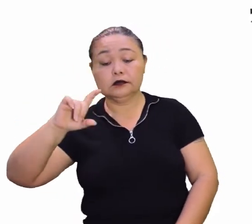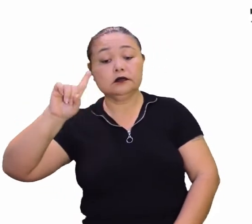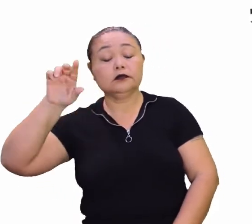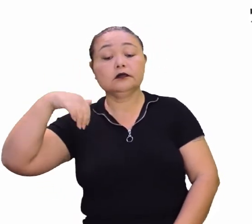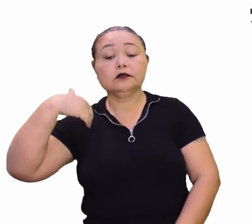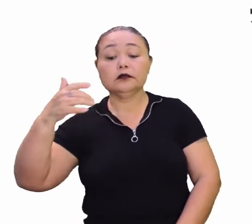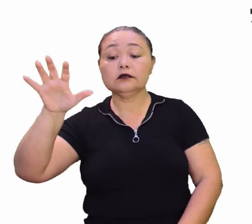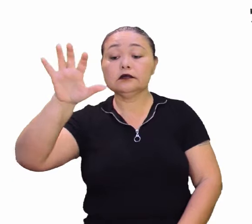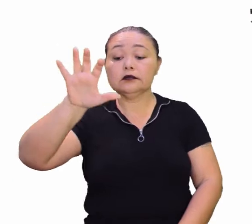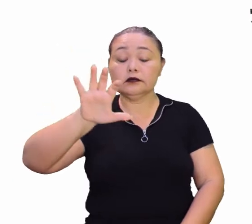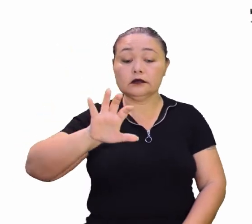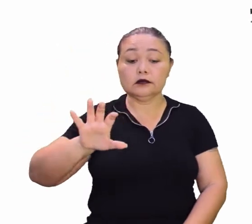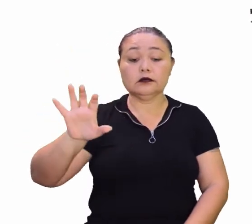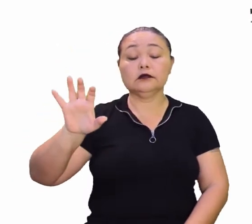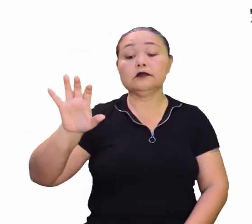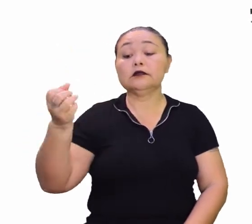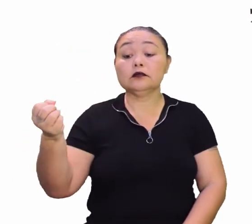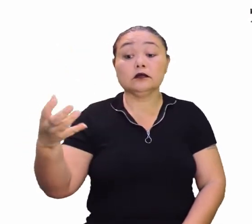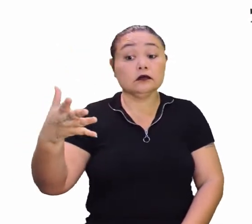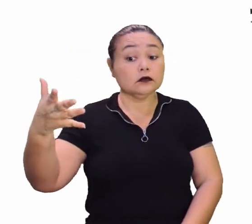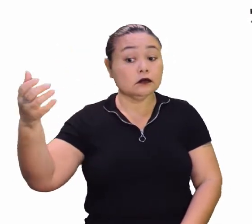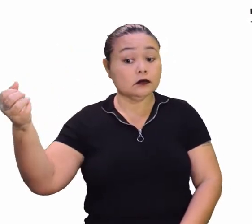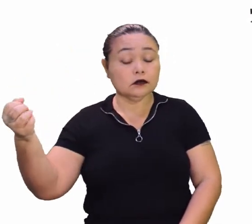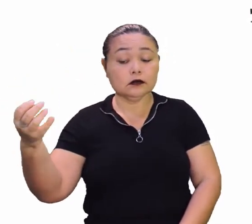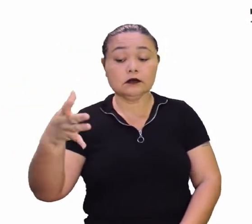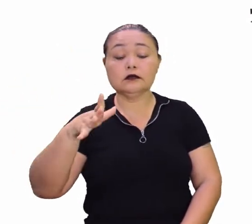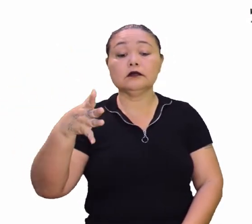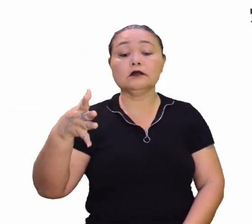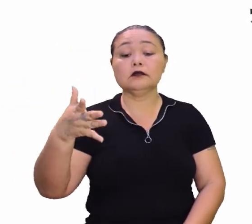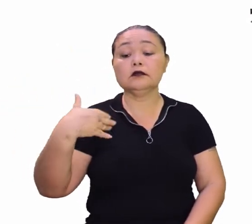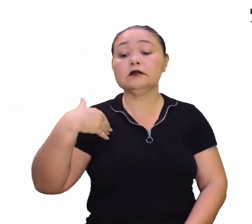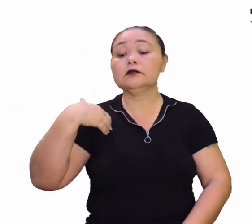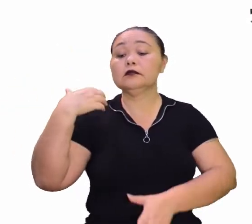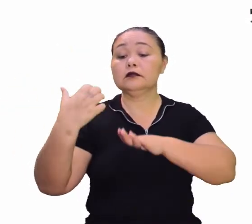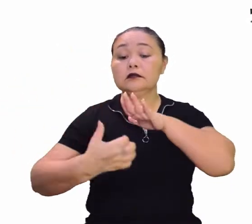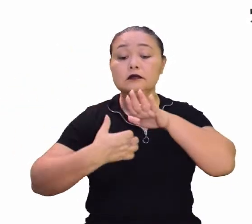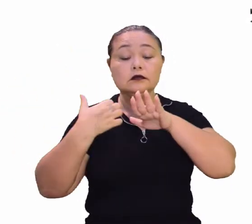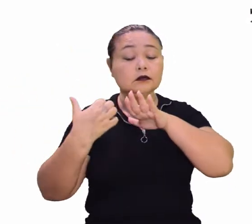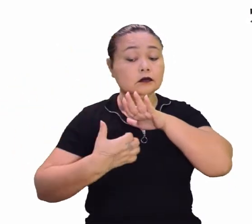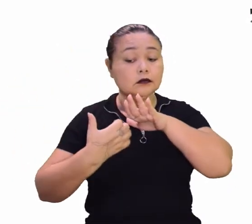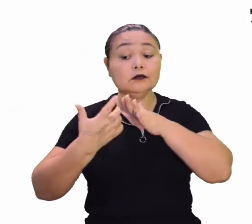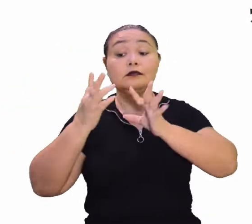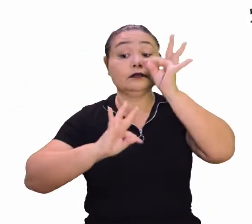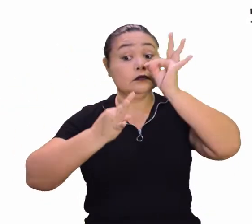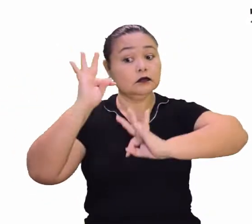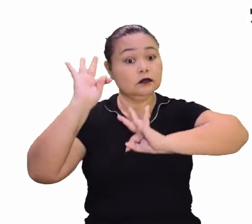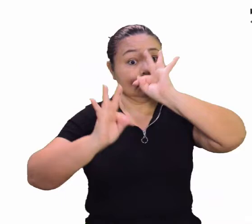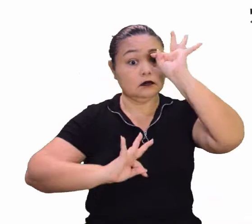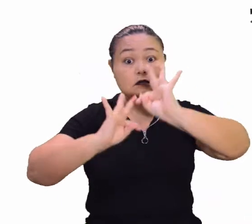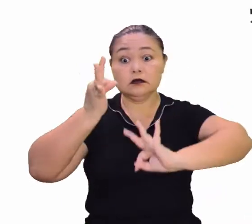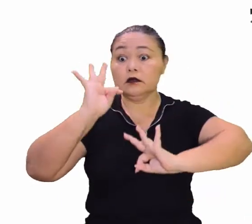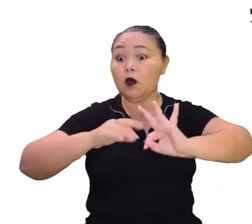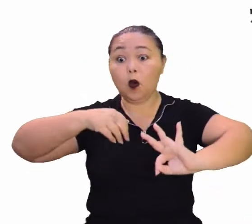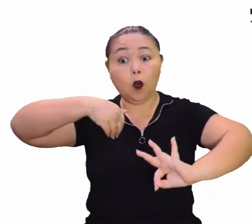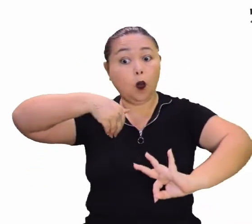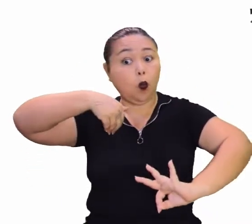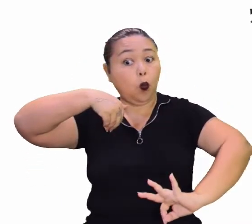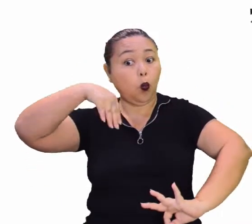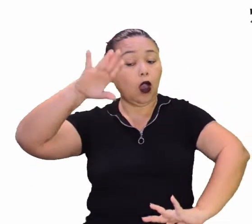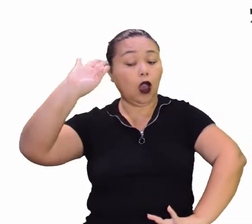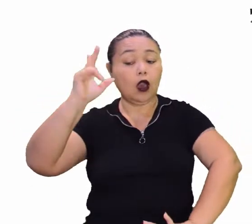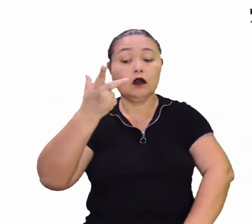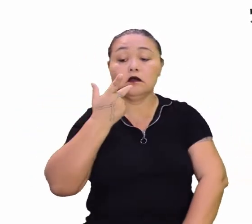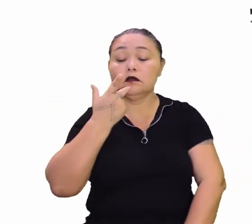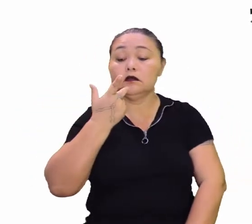as regiões de novas, regiões de industrialização de tecnologia de ponta. Como falamos